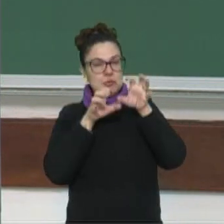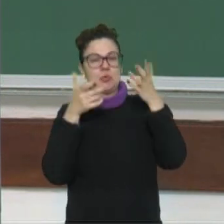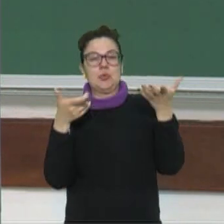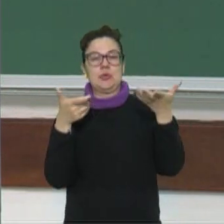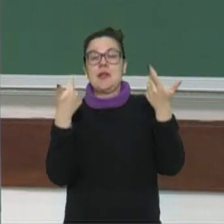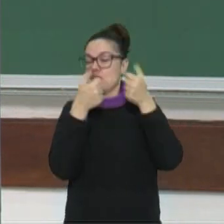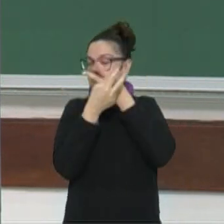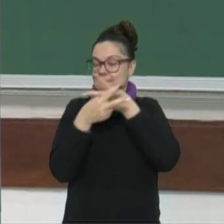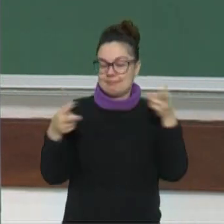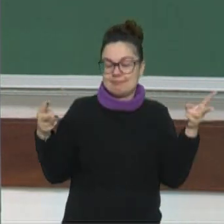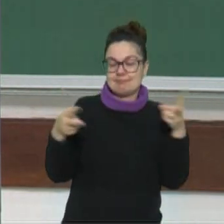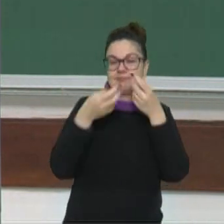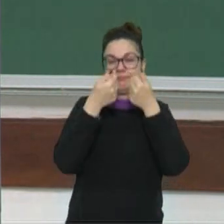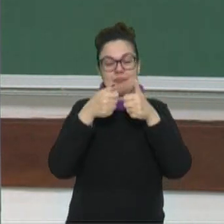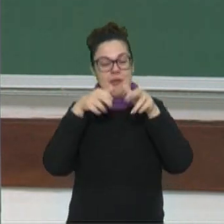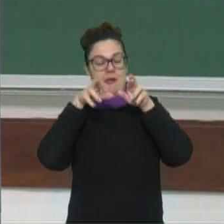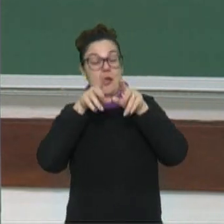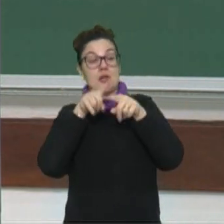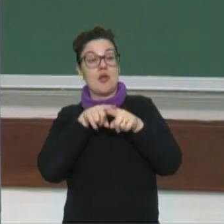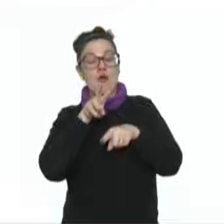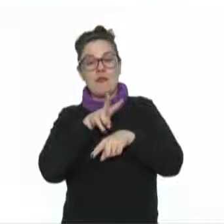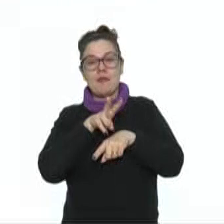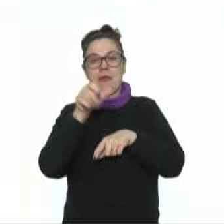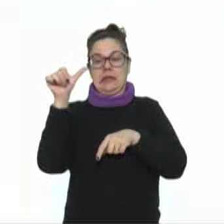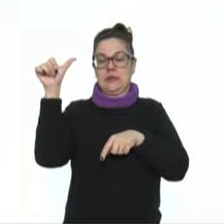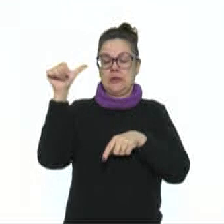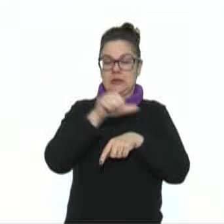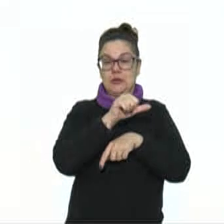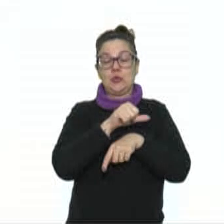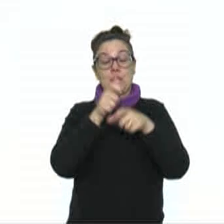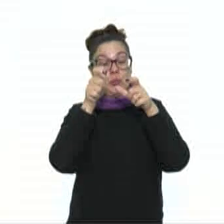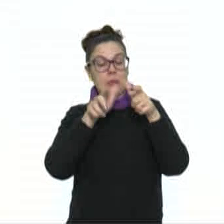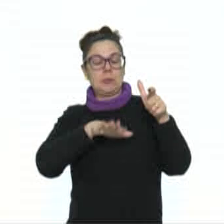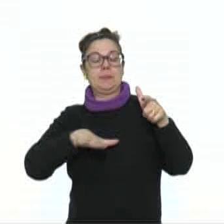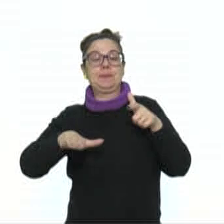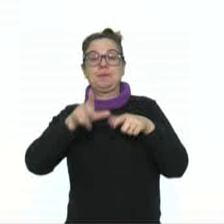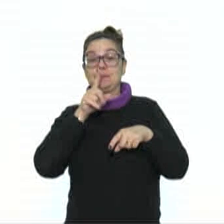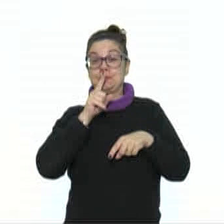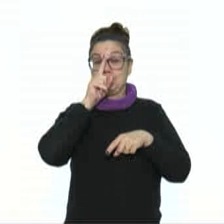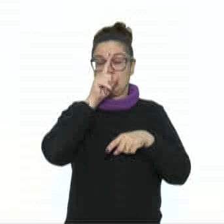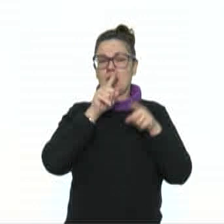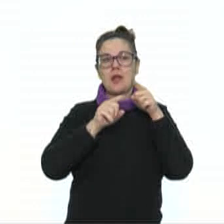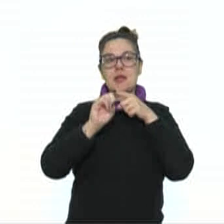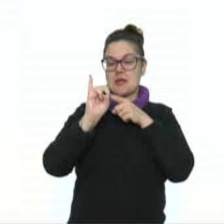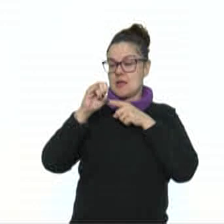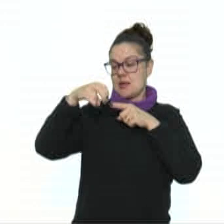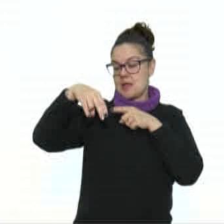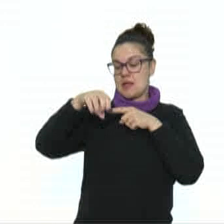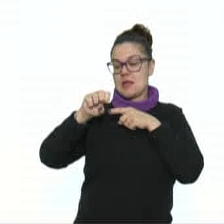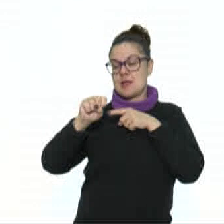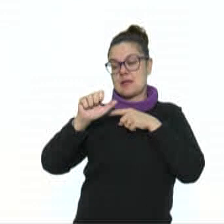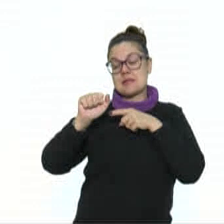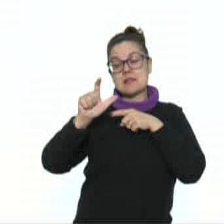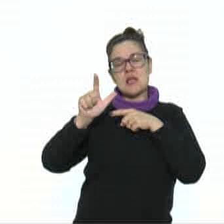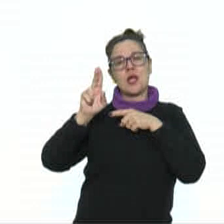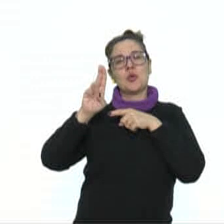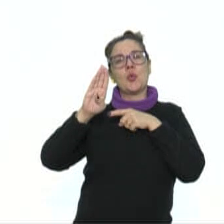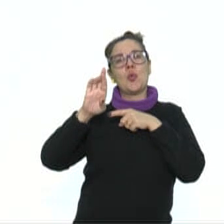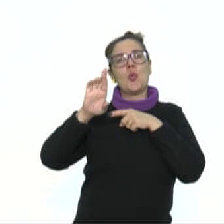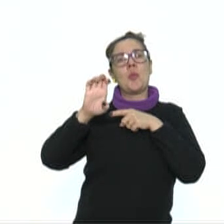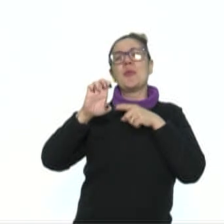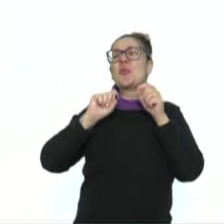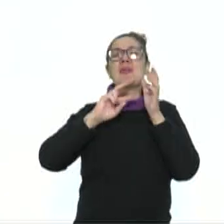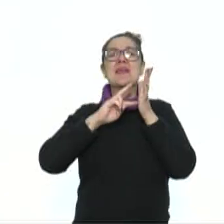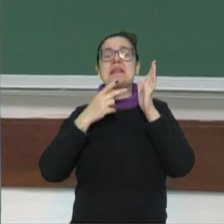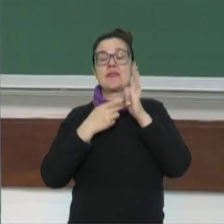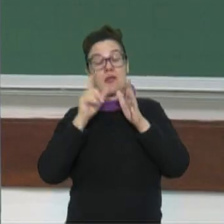pouco ventiladas. E isso vai criar um ambiente insalubre. O que é insalubre? Quer dizer que dá origem a doenças